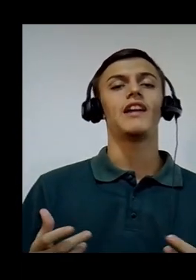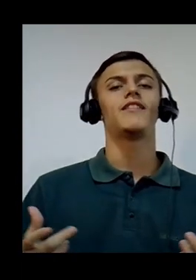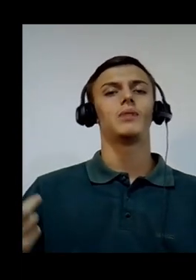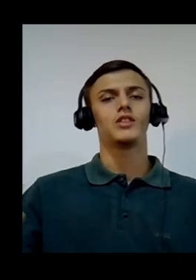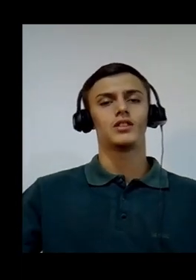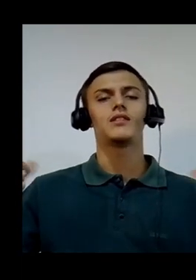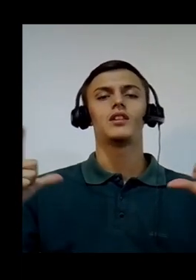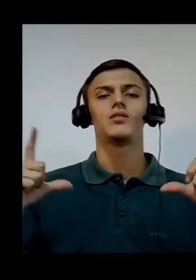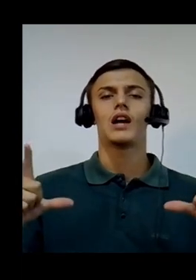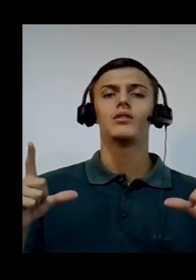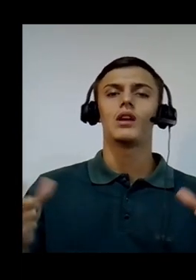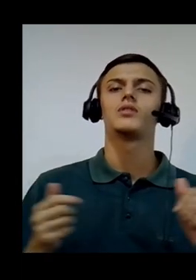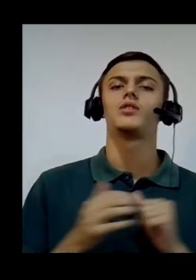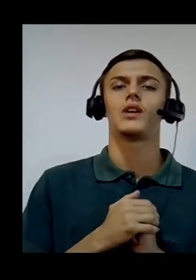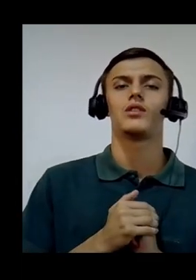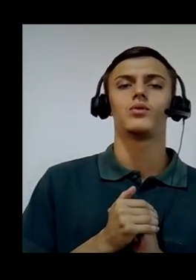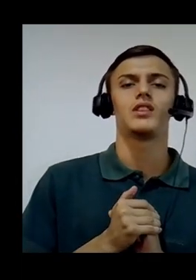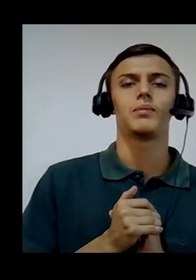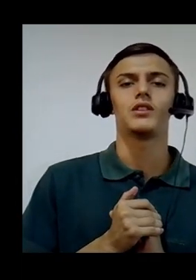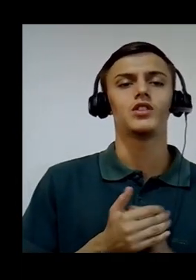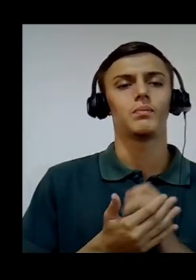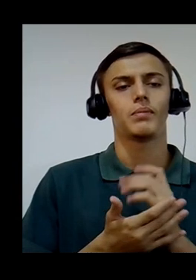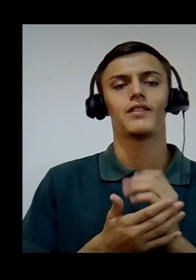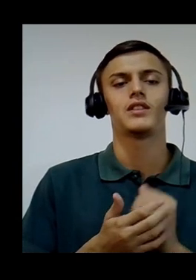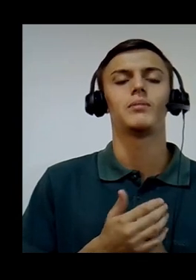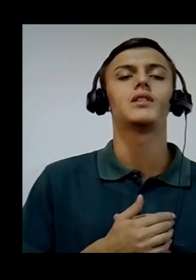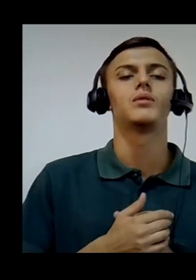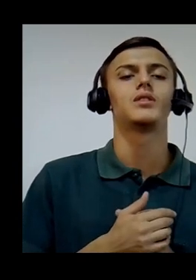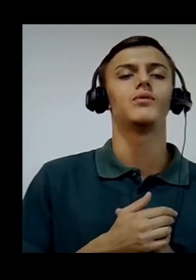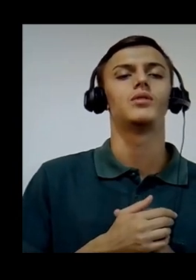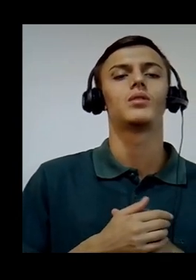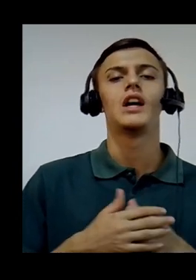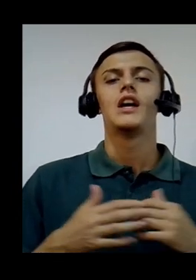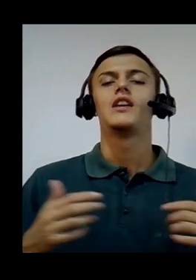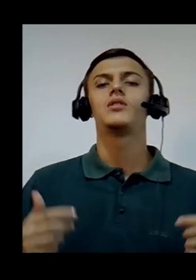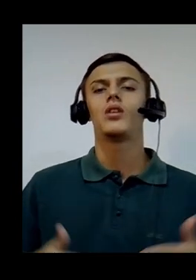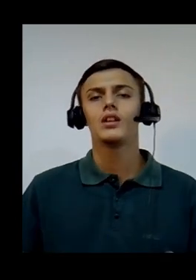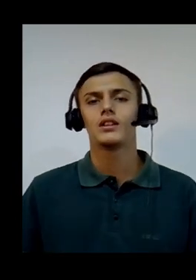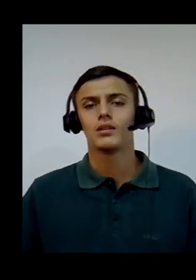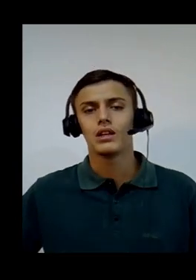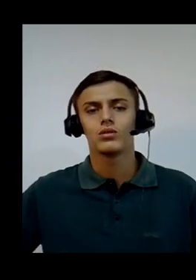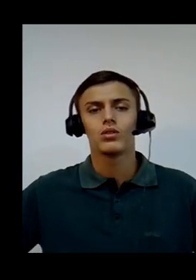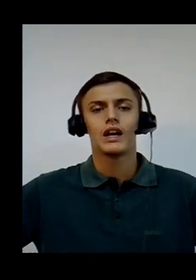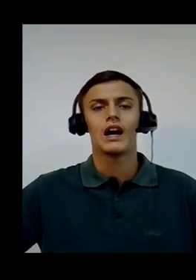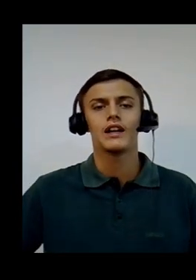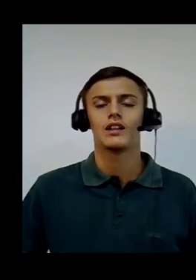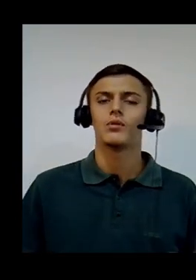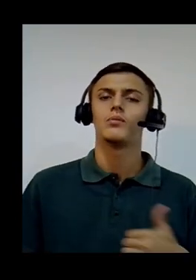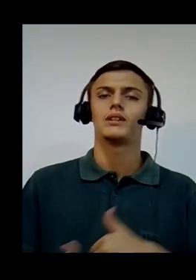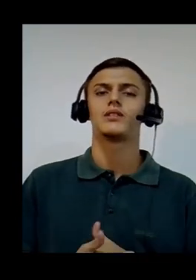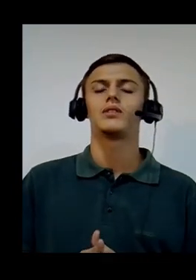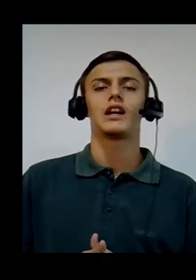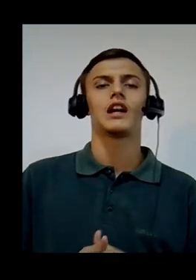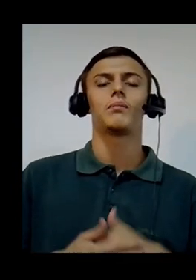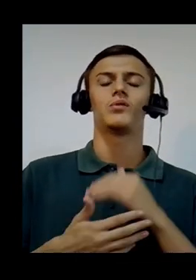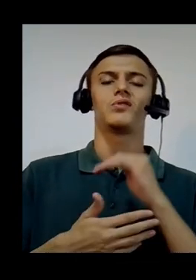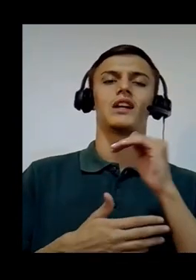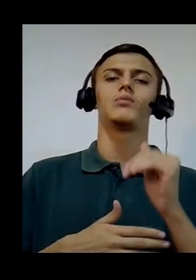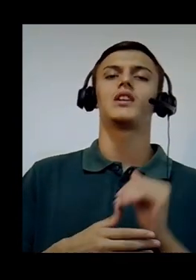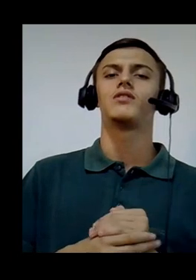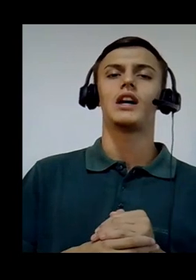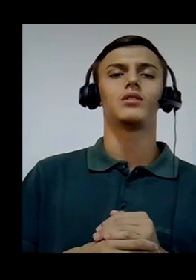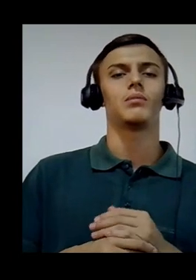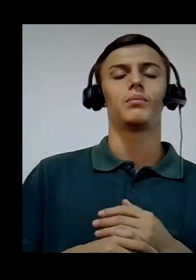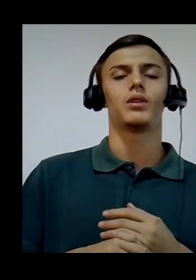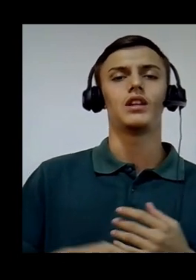qualificado. Previamente tem que ser enviado lá o certificado de vocês para a gente para fazer a liberação de serviço. Isola também toda a área da movimentação da carga para não